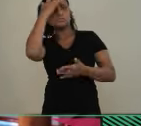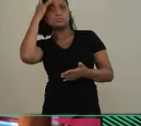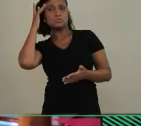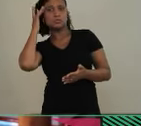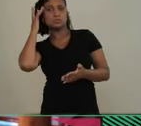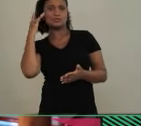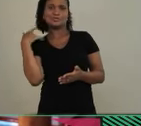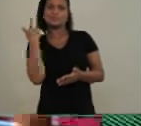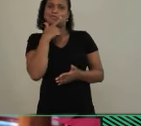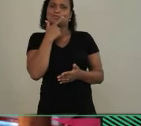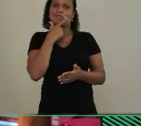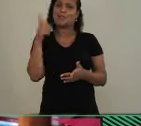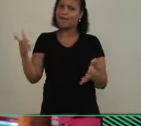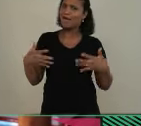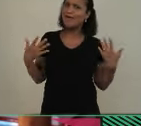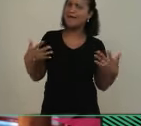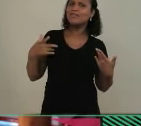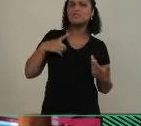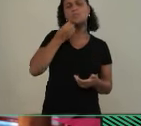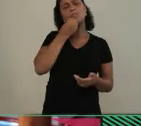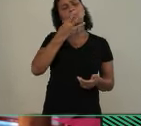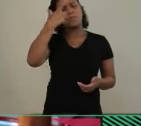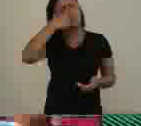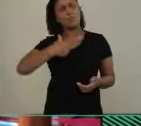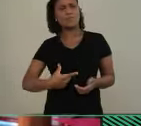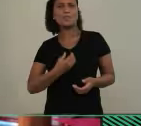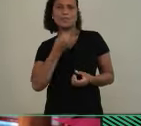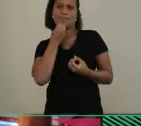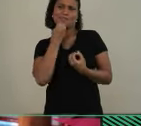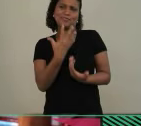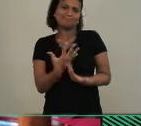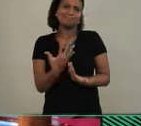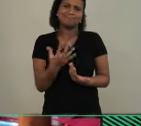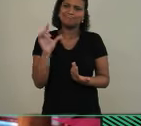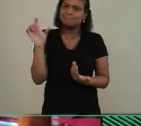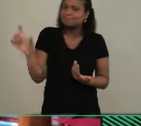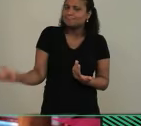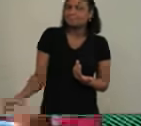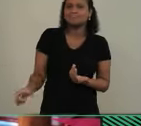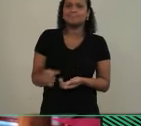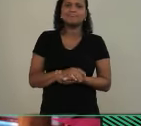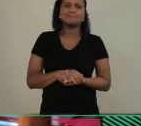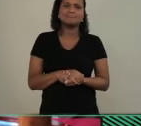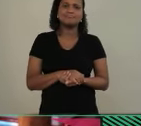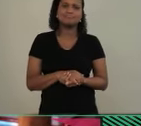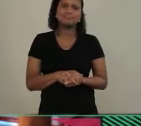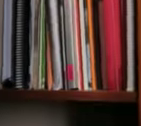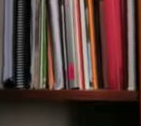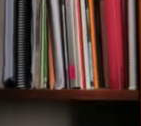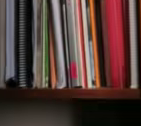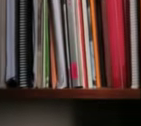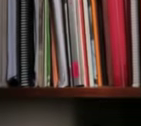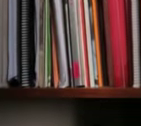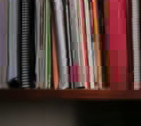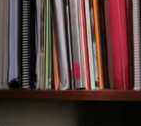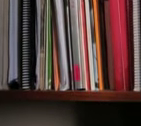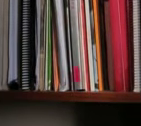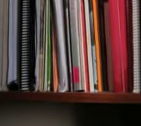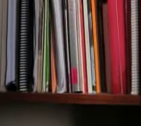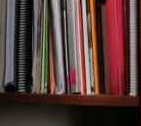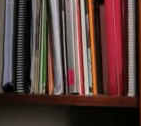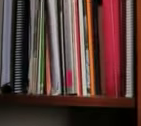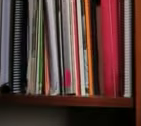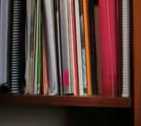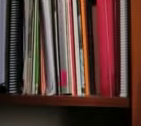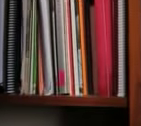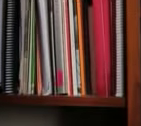vencer a adversidade e ser uma pessoa que ri, é alegre, tem um bom humor enorme.